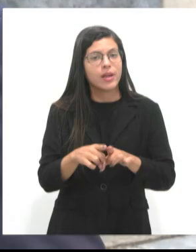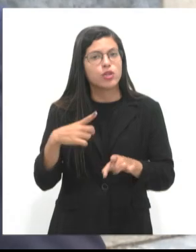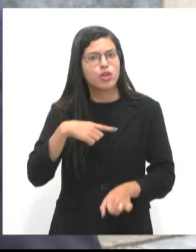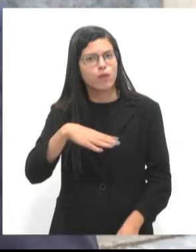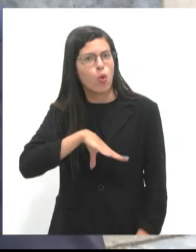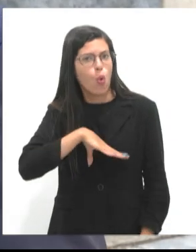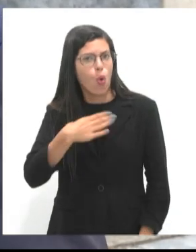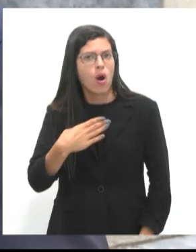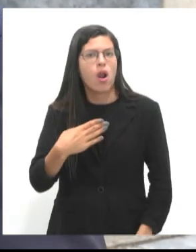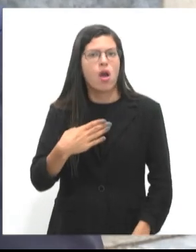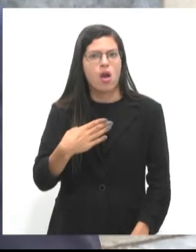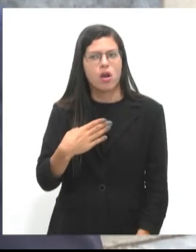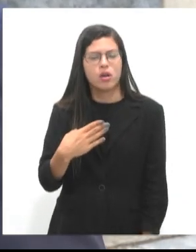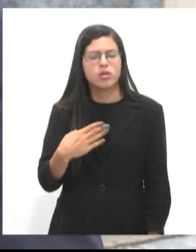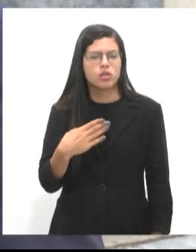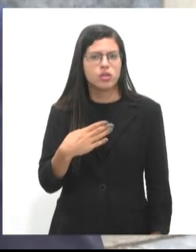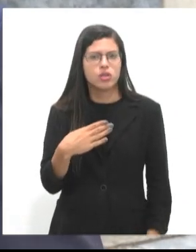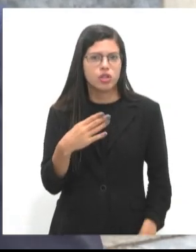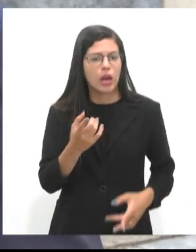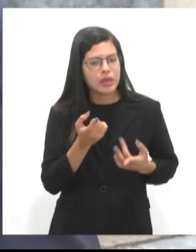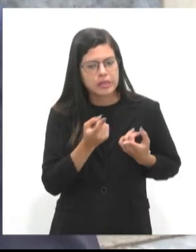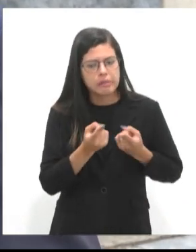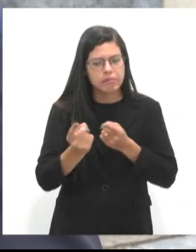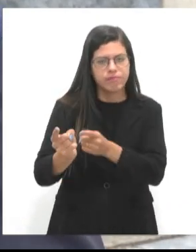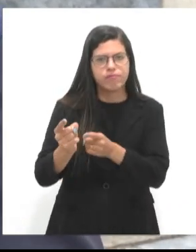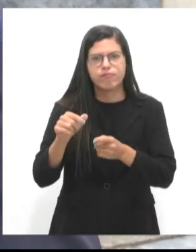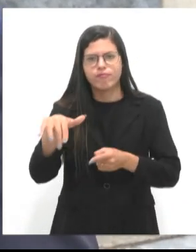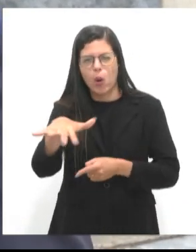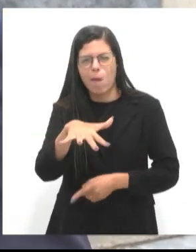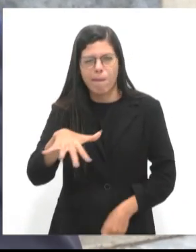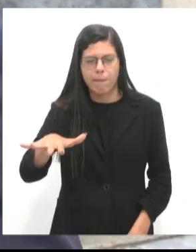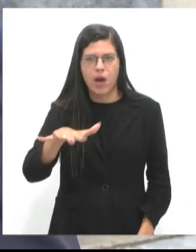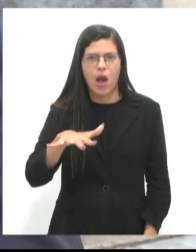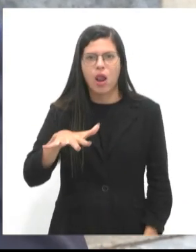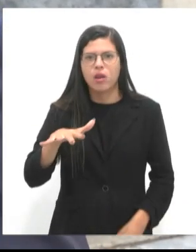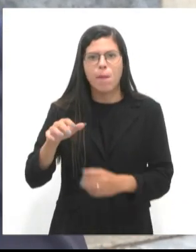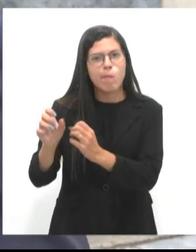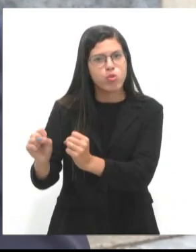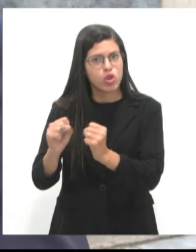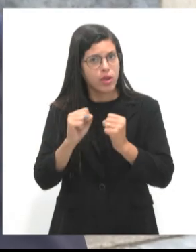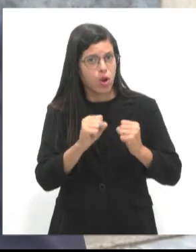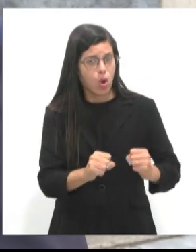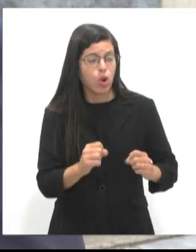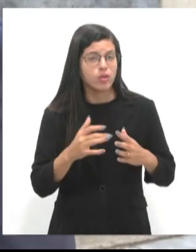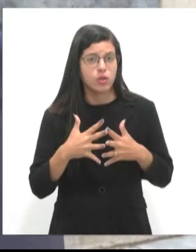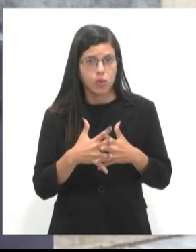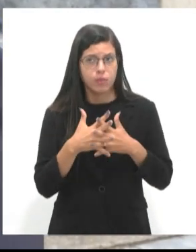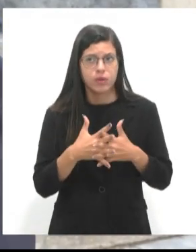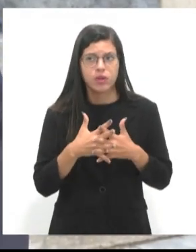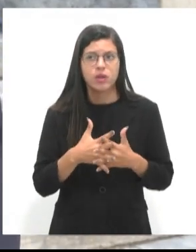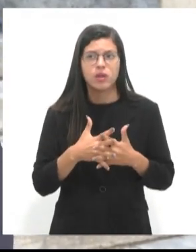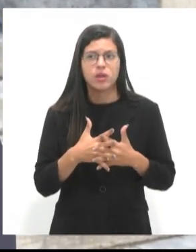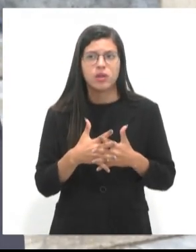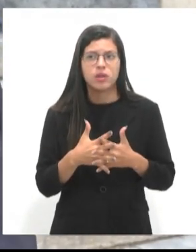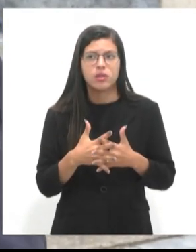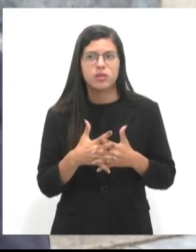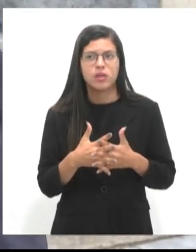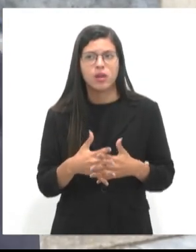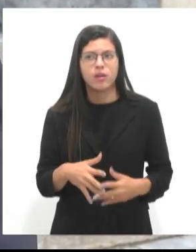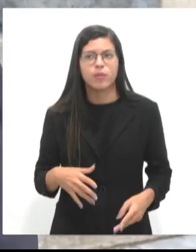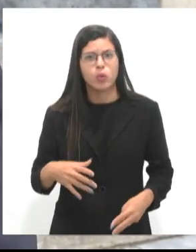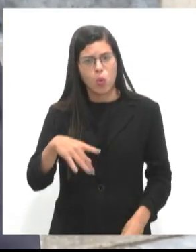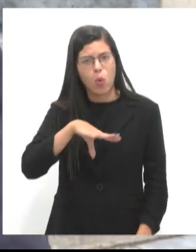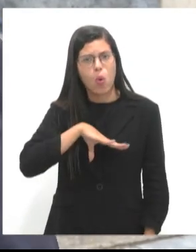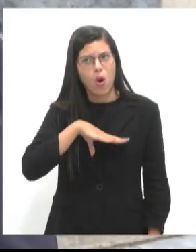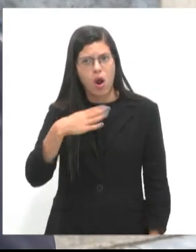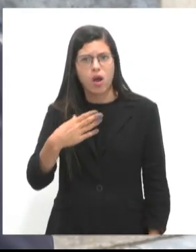de enfrentar um segmento que é tão poderoso e tão complexo, com a anuência e coragem